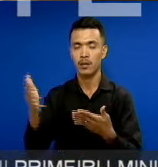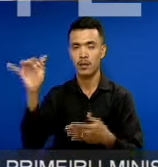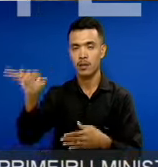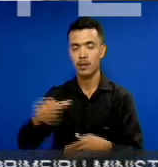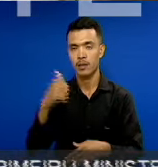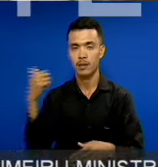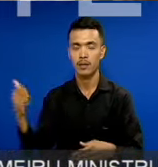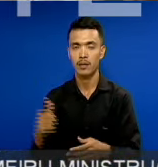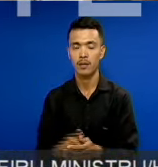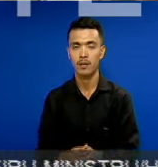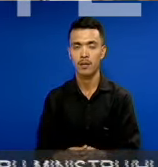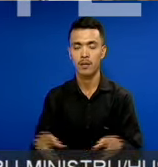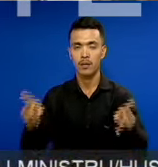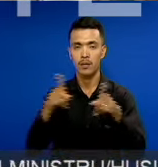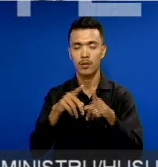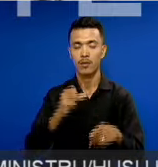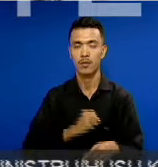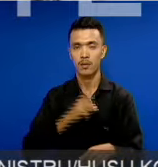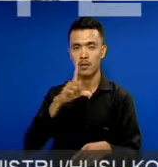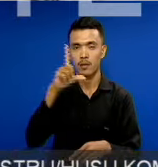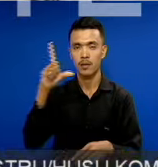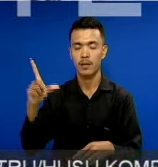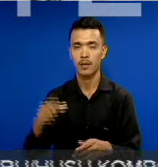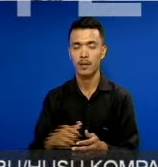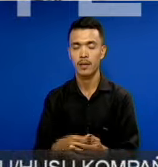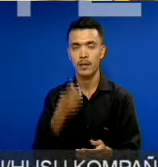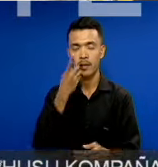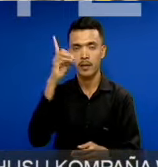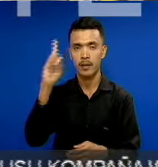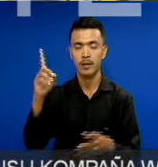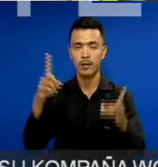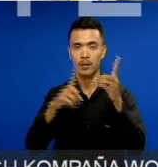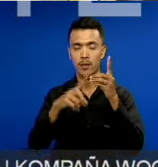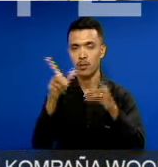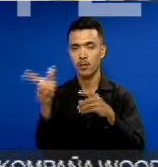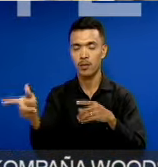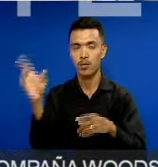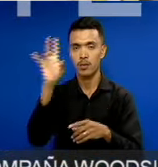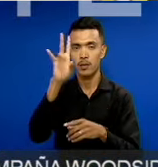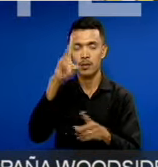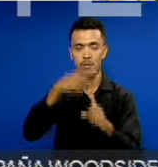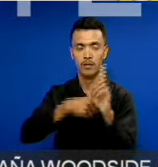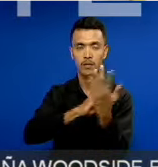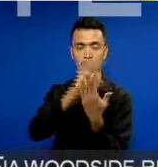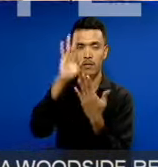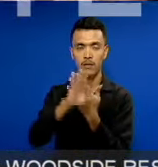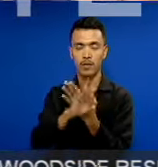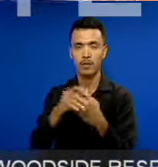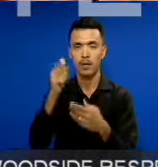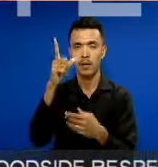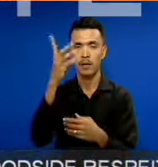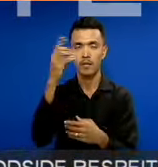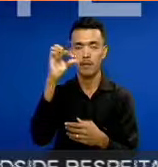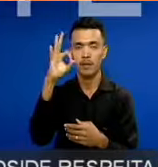Tur alfândega posto integrado Salele, Nuno Nogueira declara e haloron ruanulu resinhito fulan febreiro.